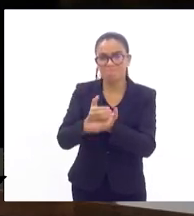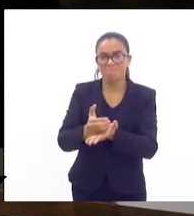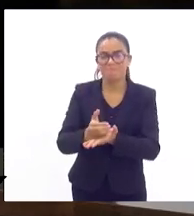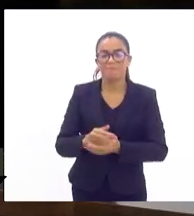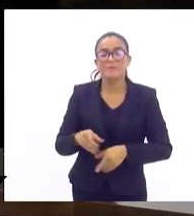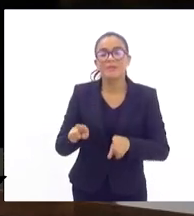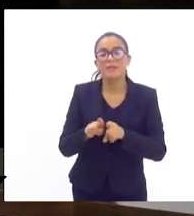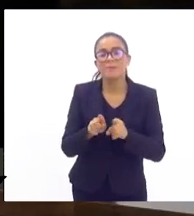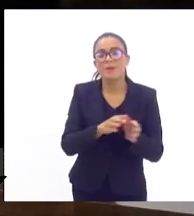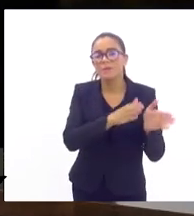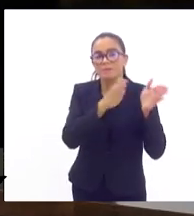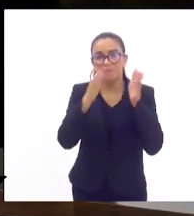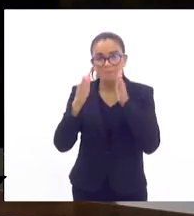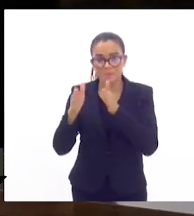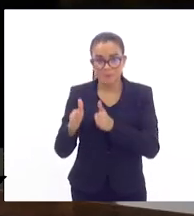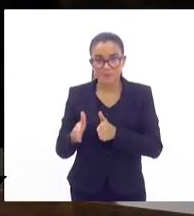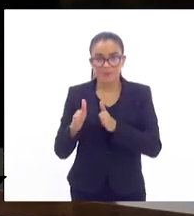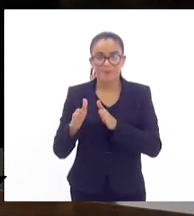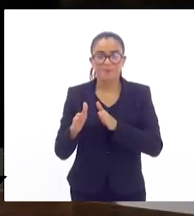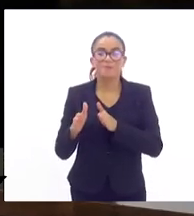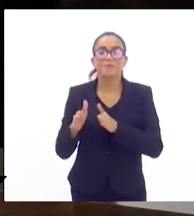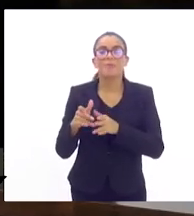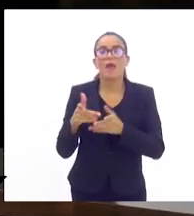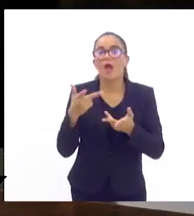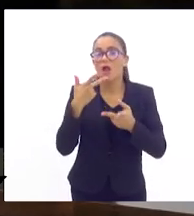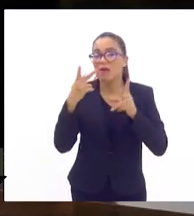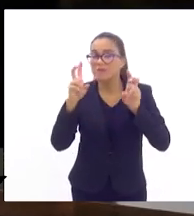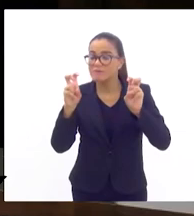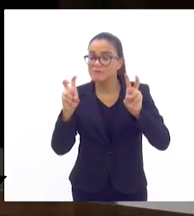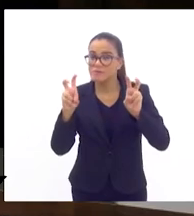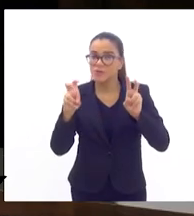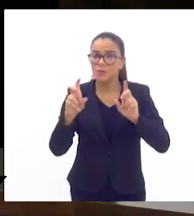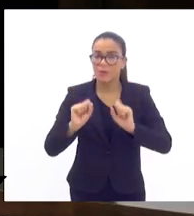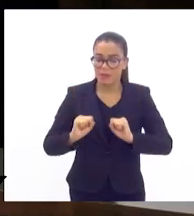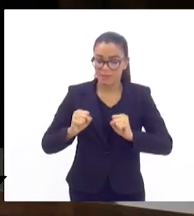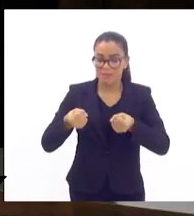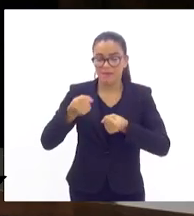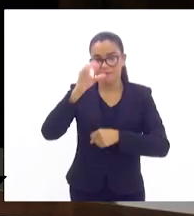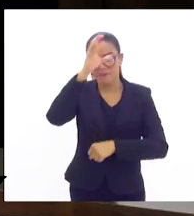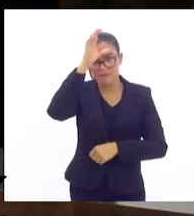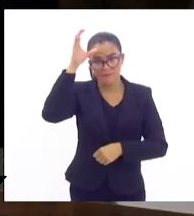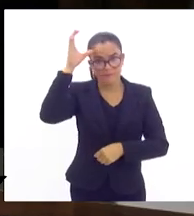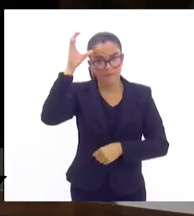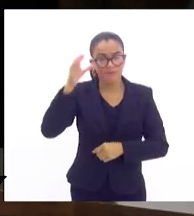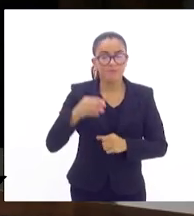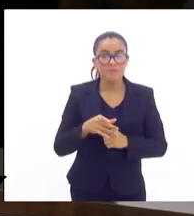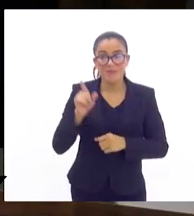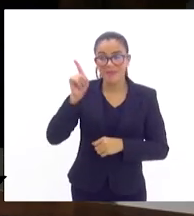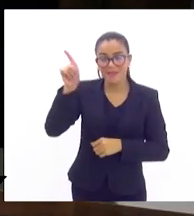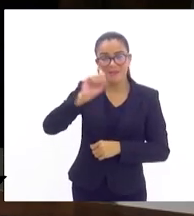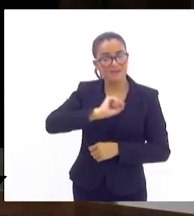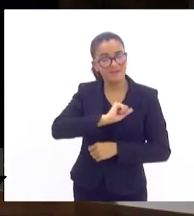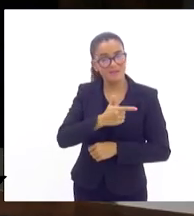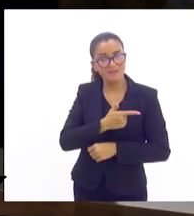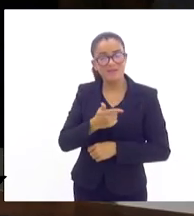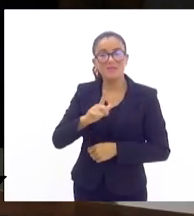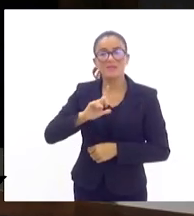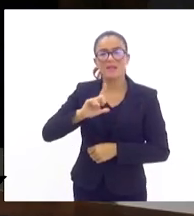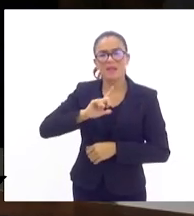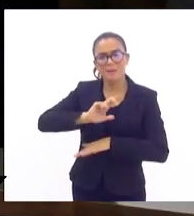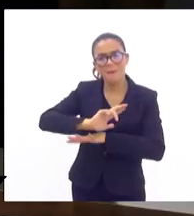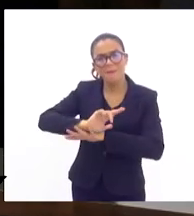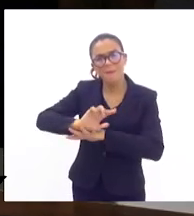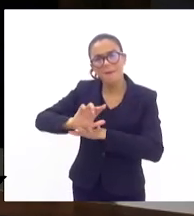E passando aqui, saindo da questão dos investimentos, chegando na parte da defesa do consumidor. Lá em São Gonçalo, nós estamos com